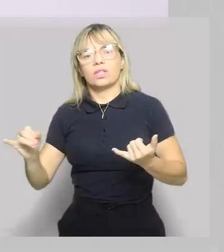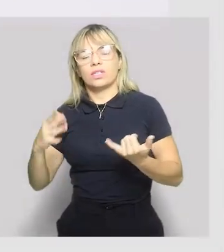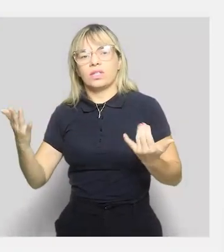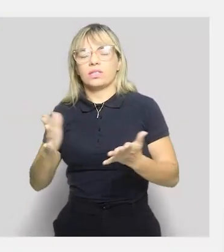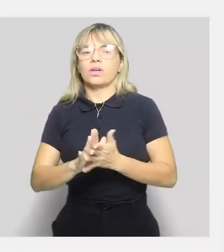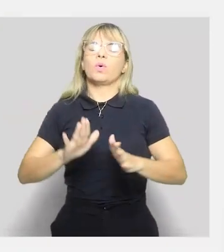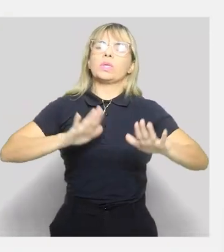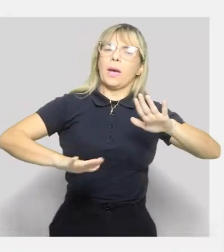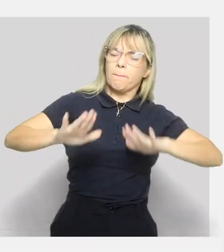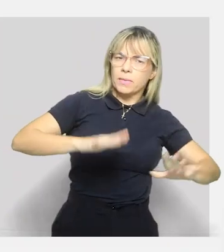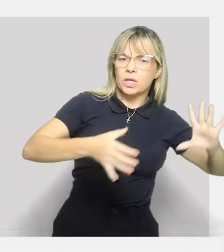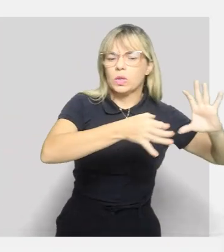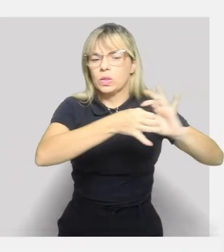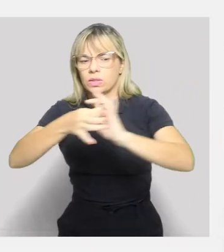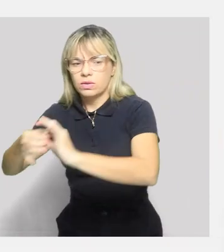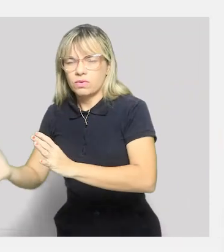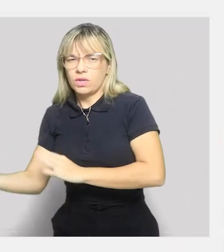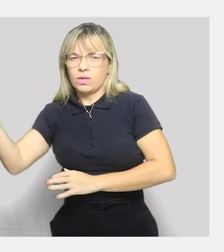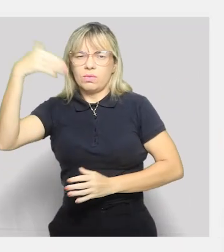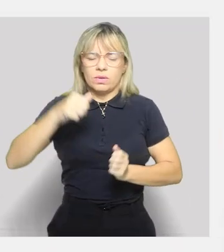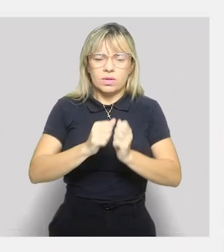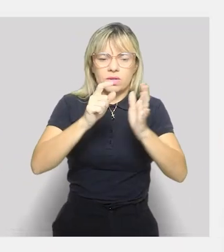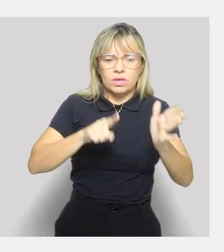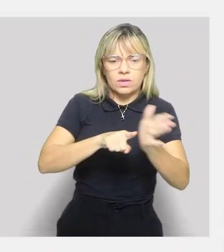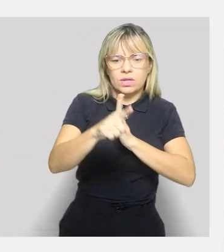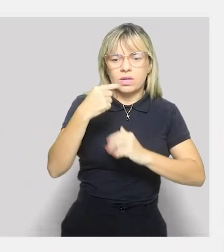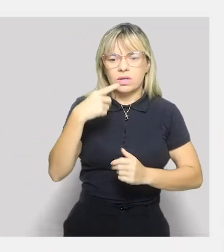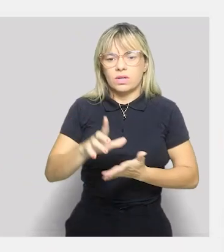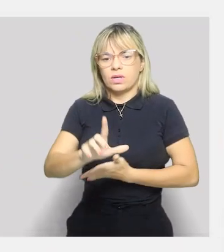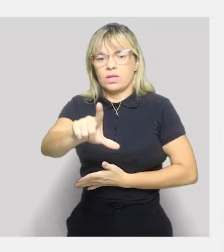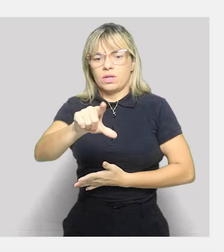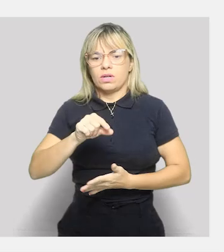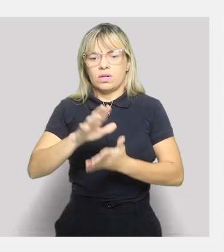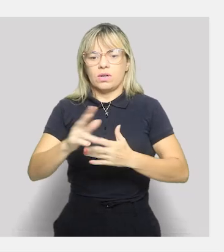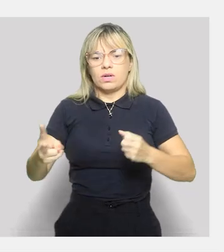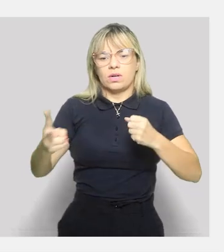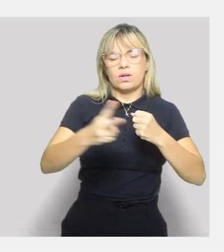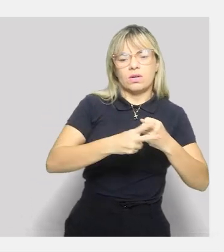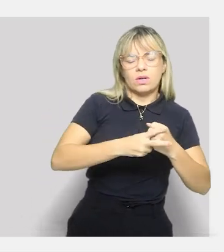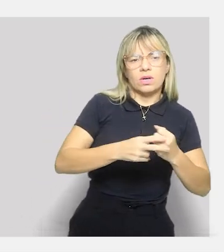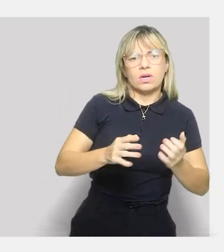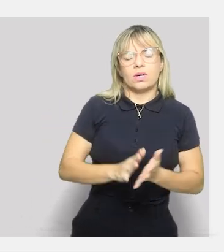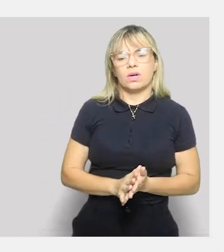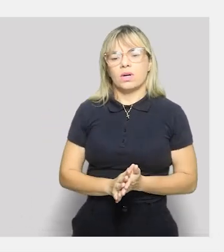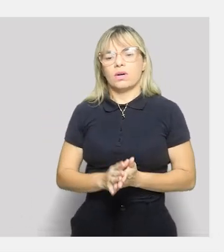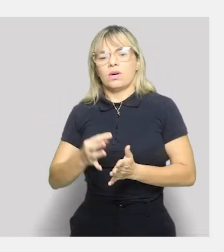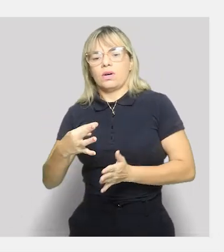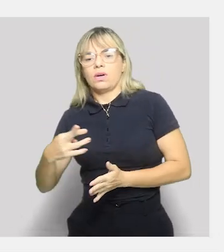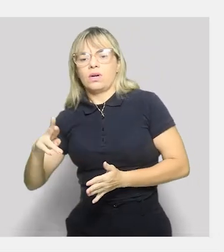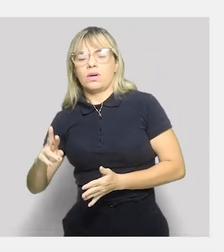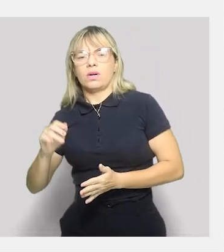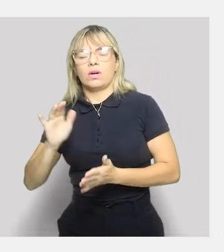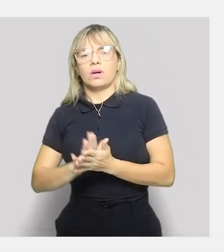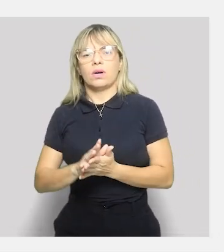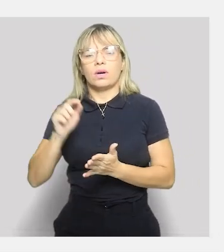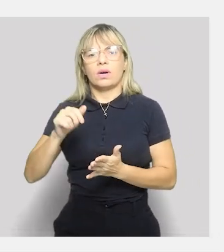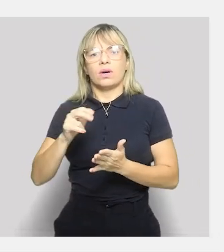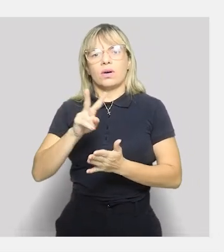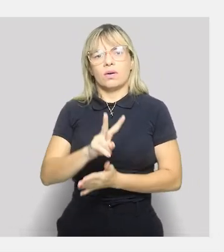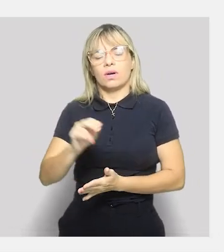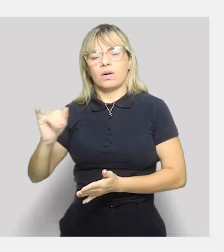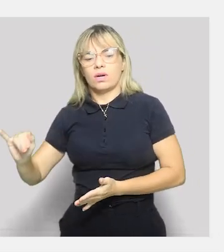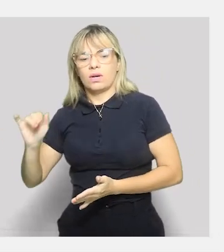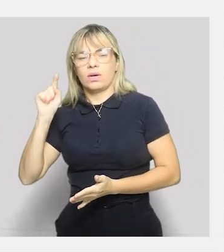questões. Primeira questão diz assim, assinar a alternativa que traz um verbo transitivo indireto. O que nós vimos? É aquele que exige